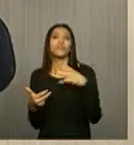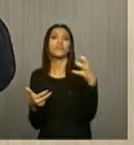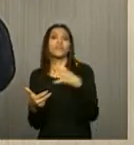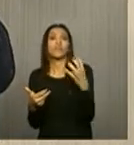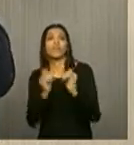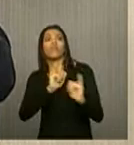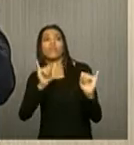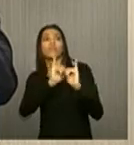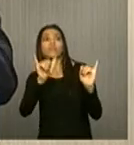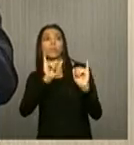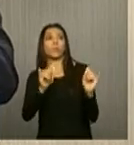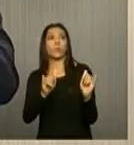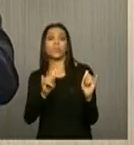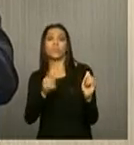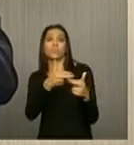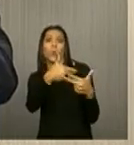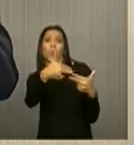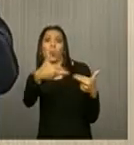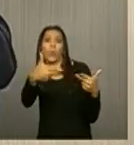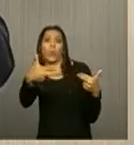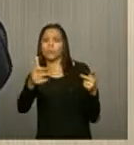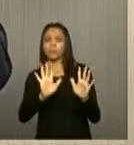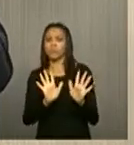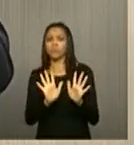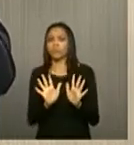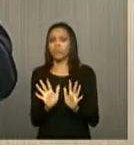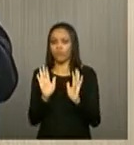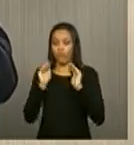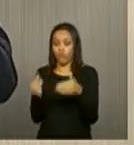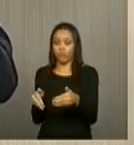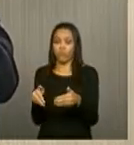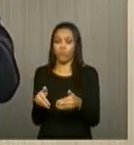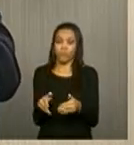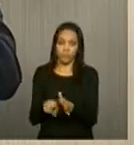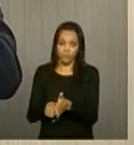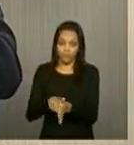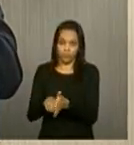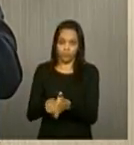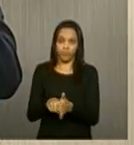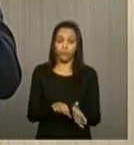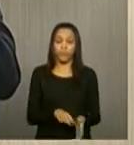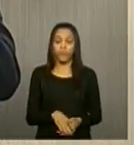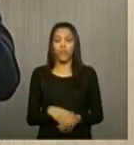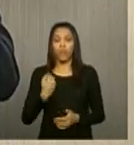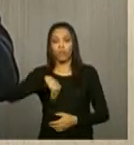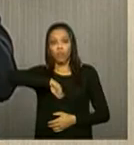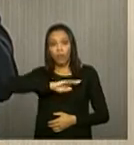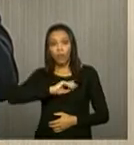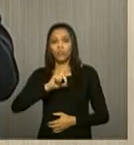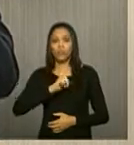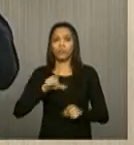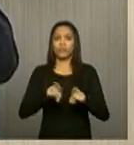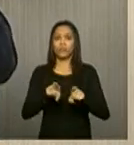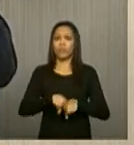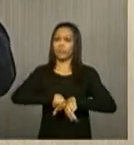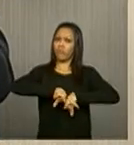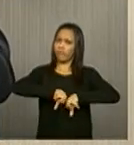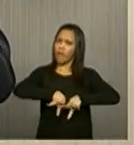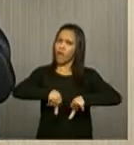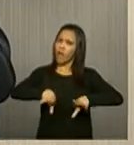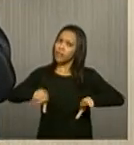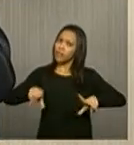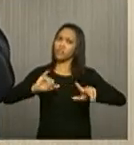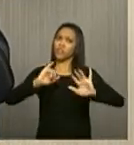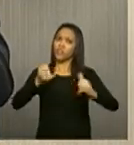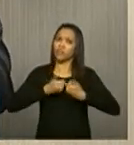dos exames que faz neste caso em especial nós tínhamos um conjunto enorme de dados